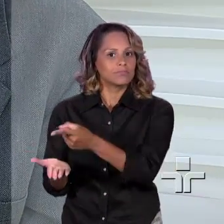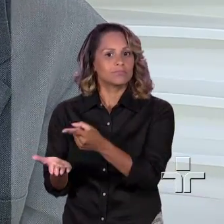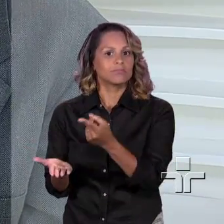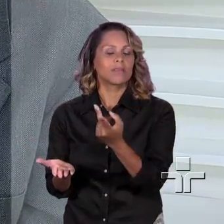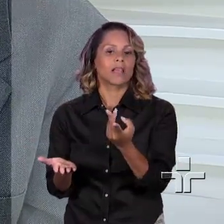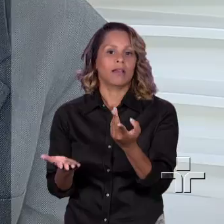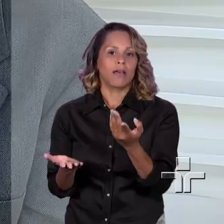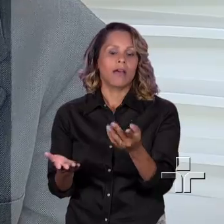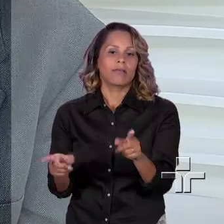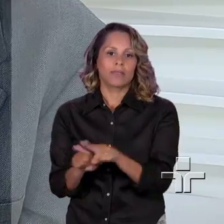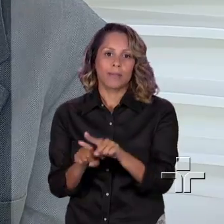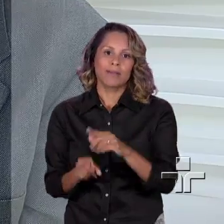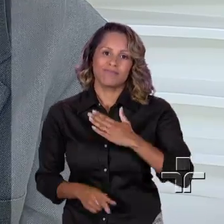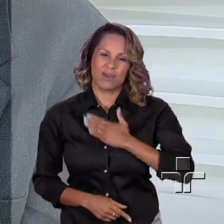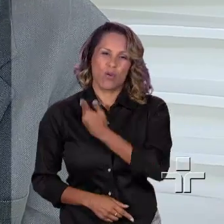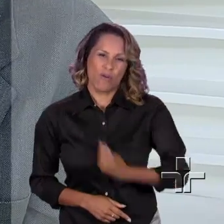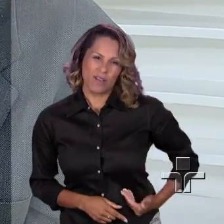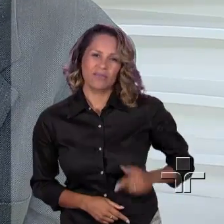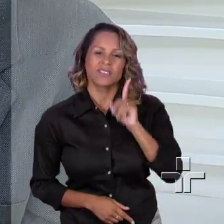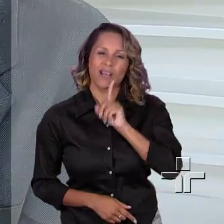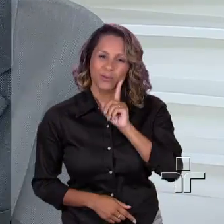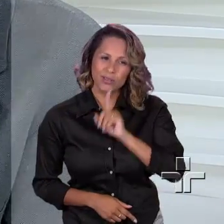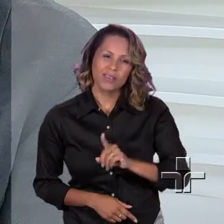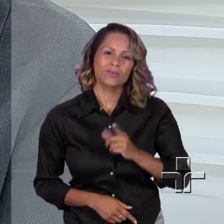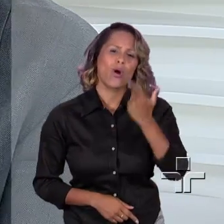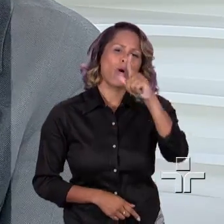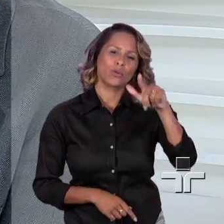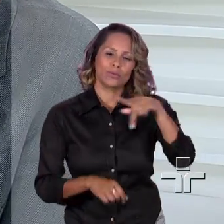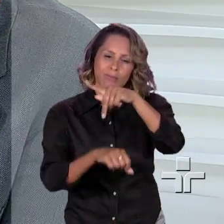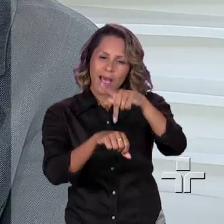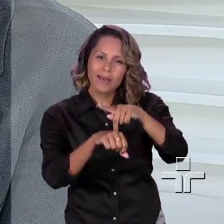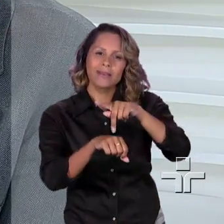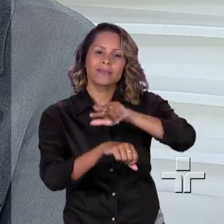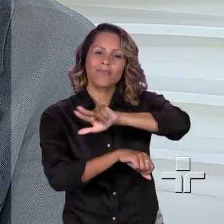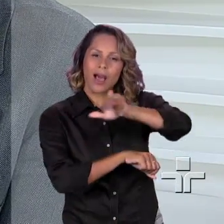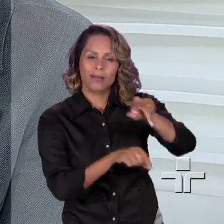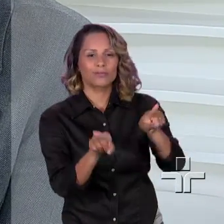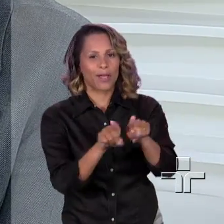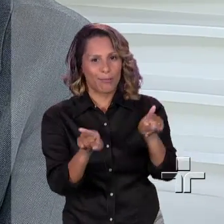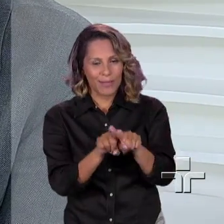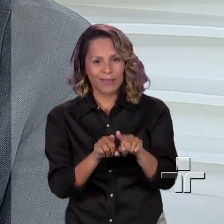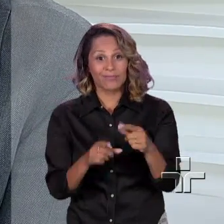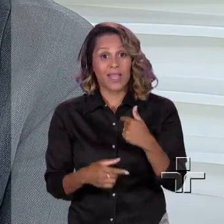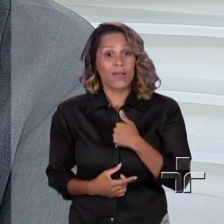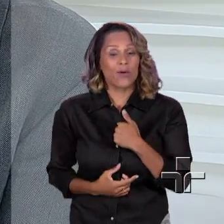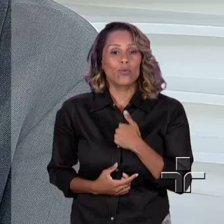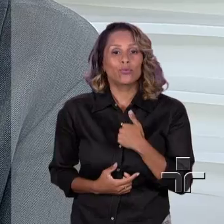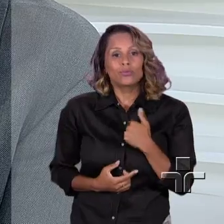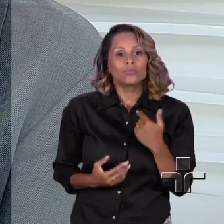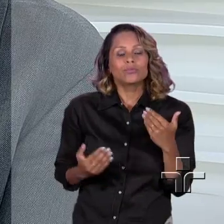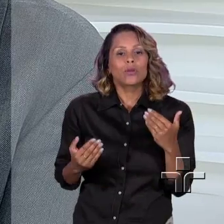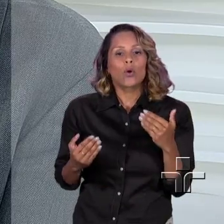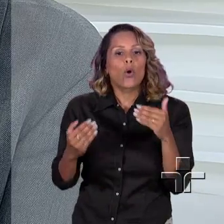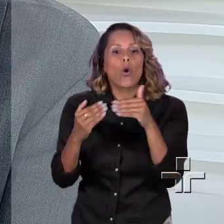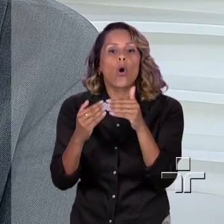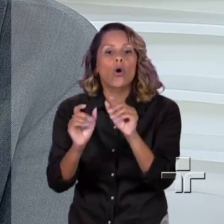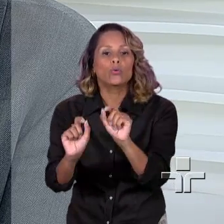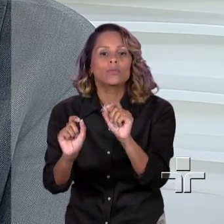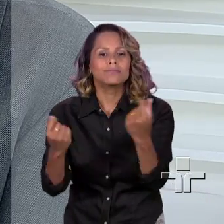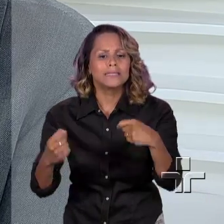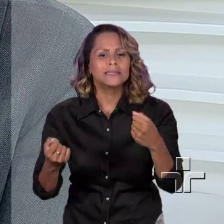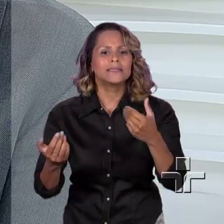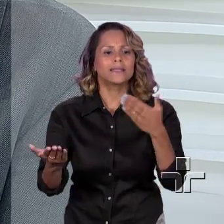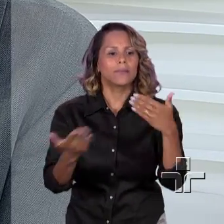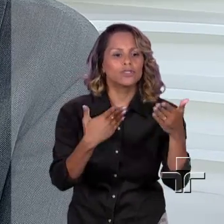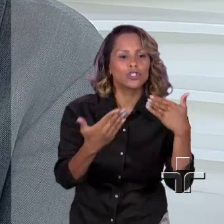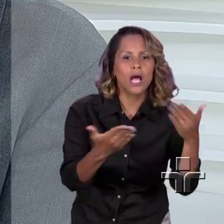Estados Unidos e outros lugares do mundo. E eu estou a favor do diálogo. Nós organizamos